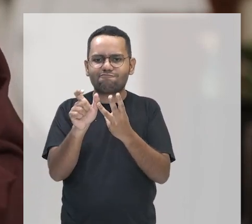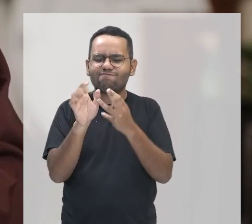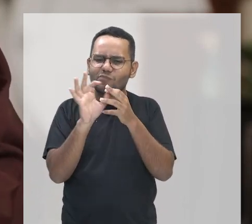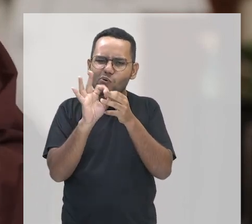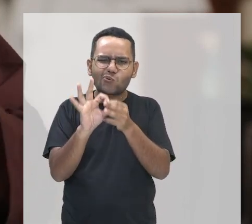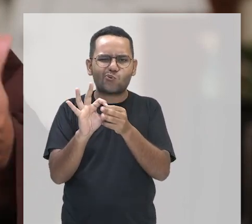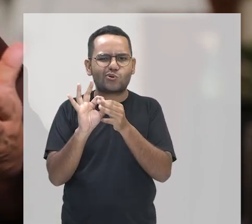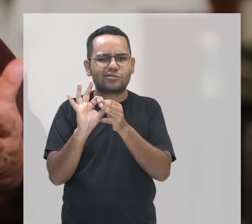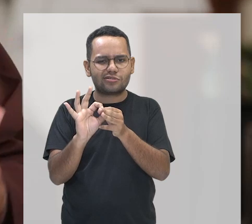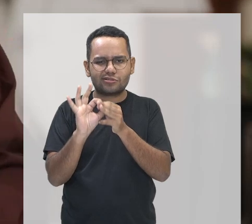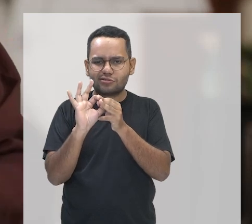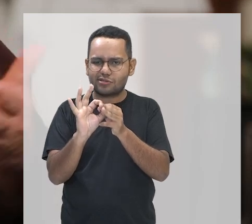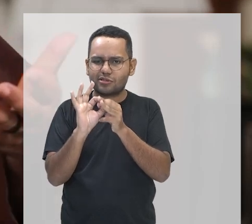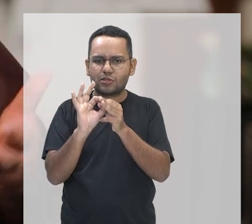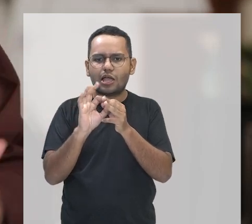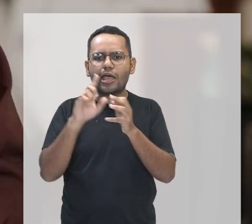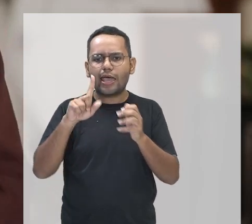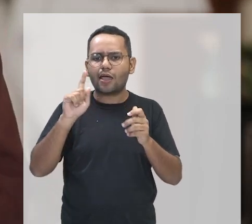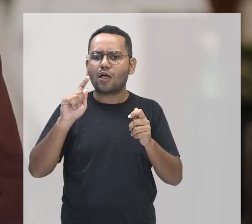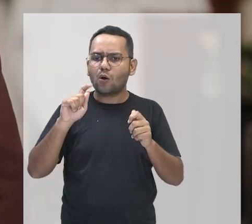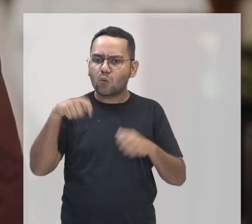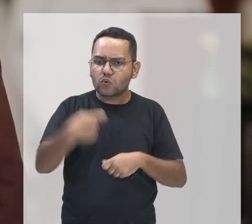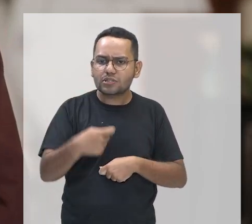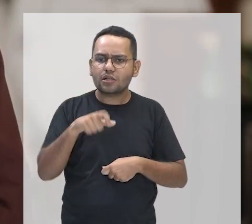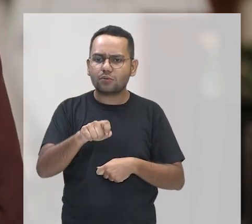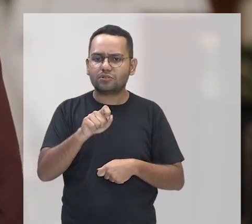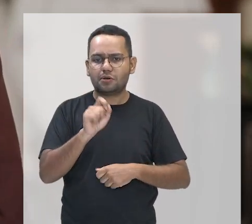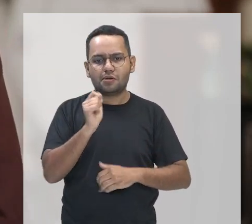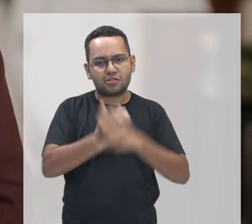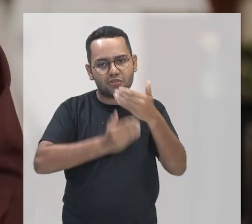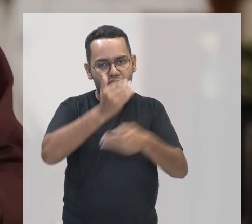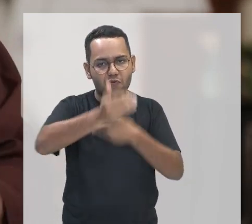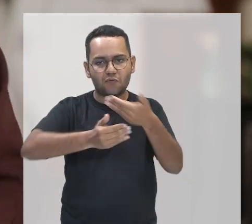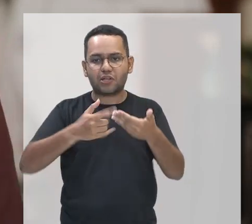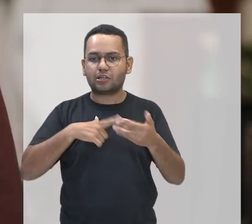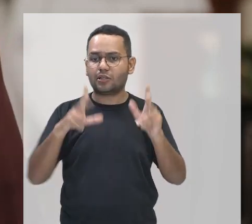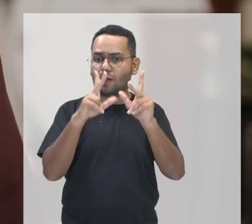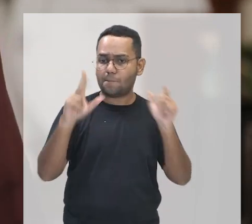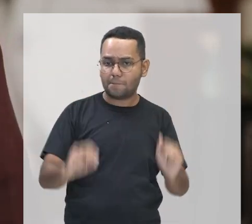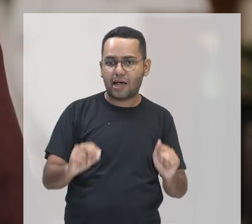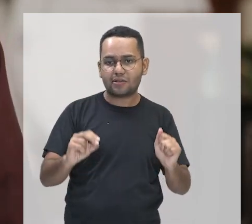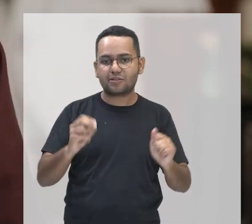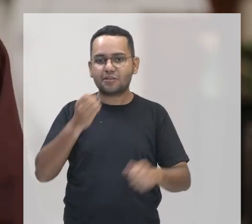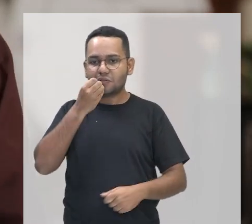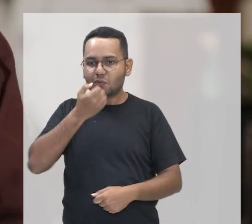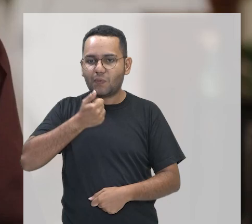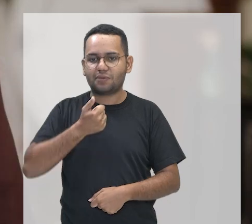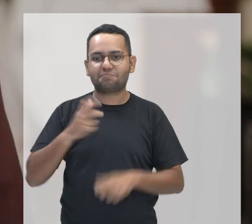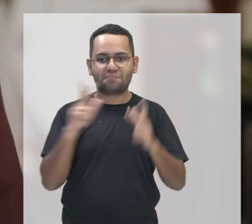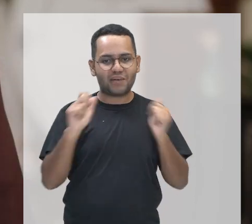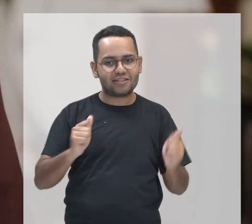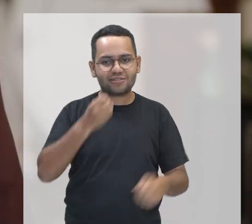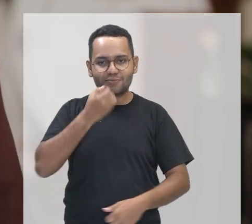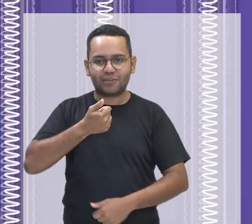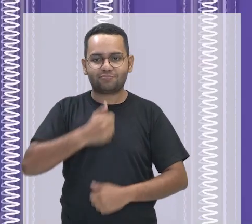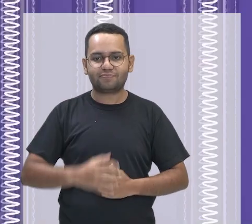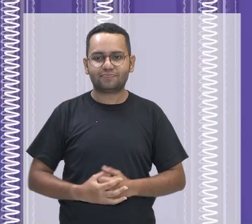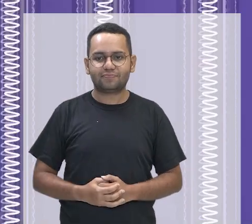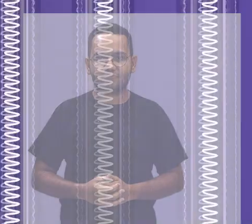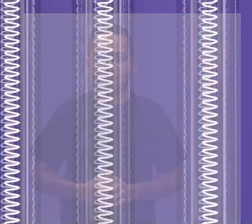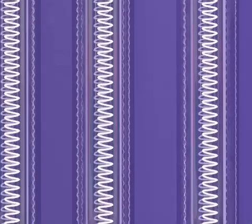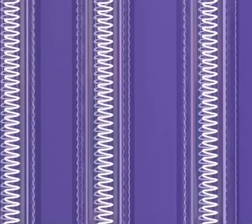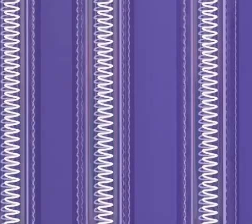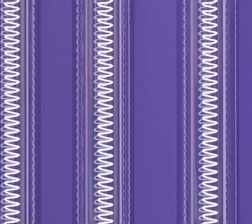e princípios como uma atitude de fazer crescer a paz e o bem. Paz e bem.